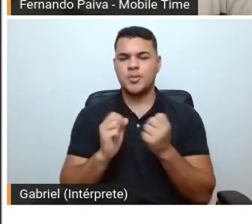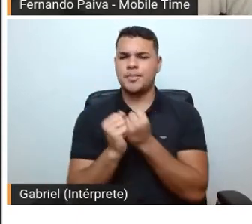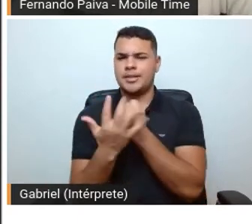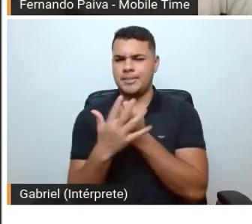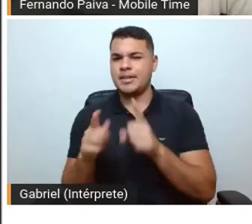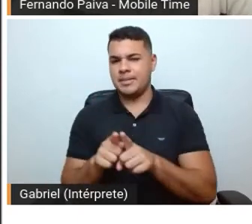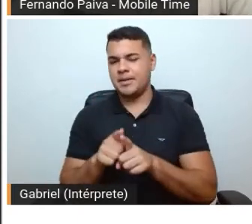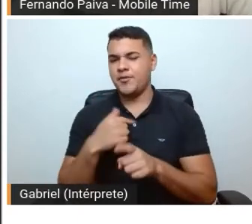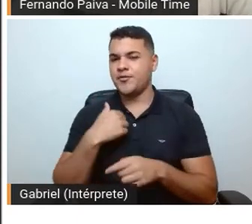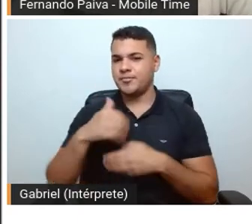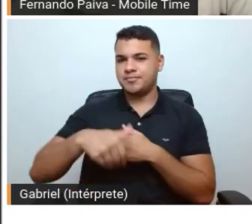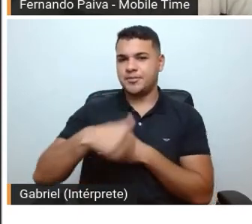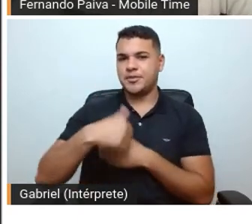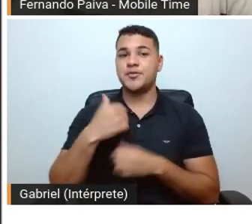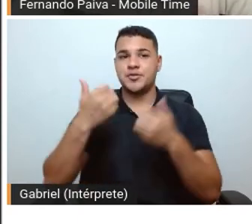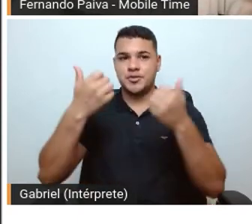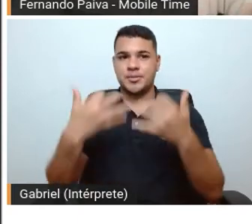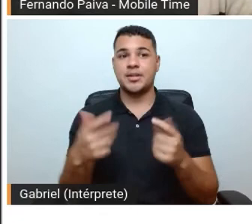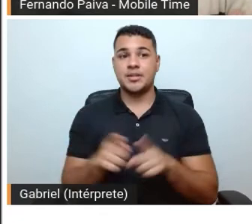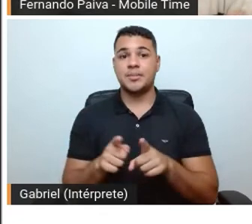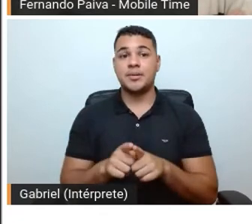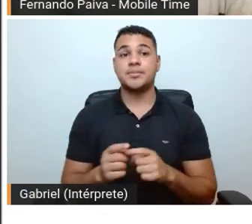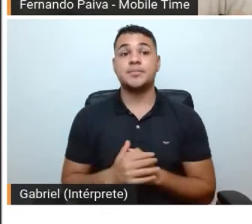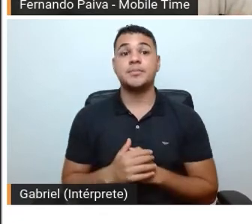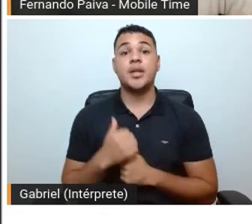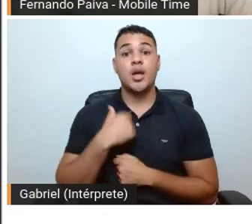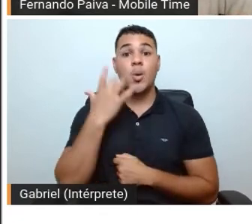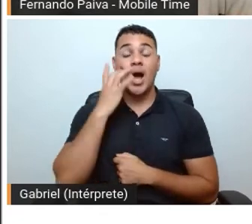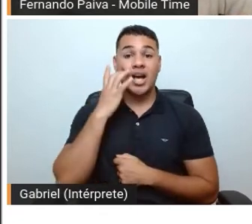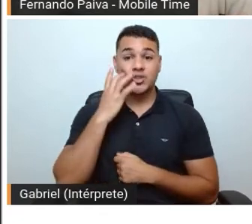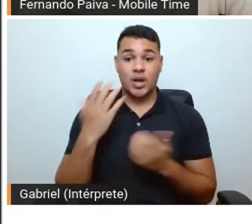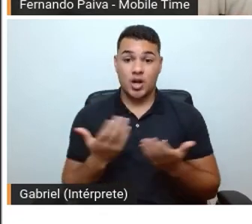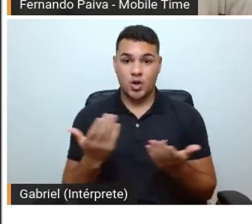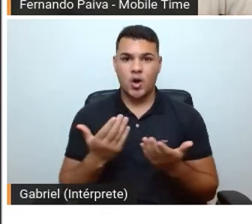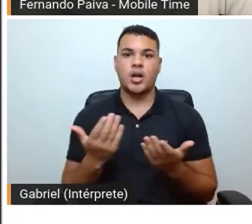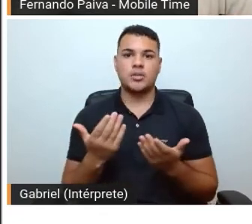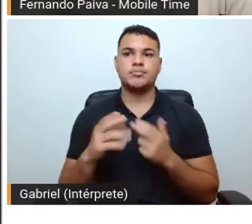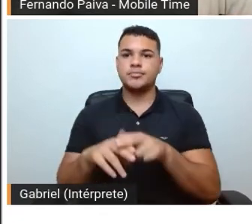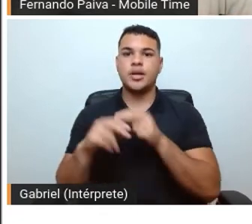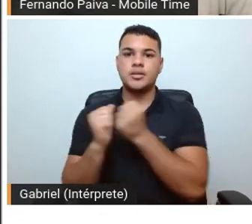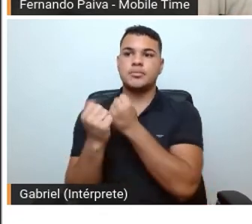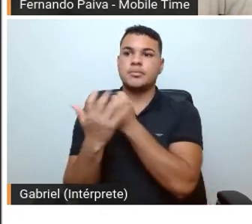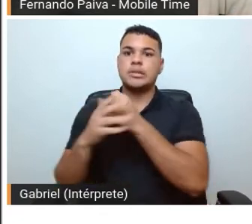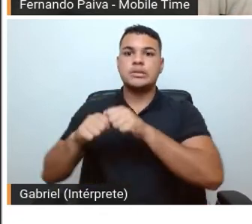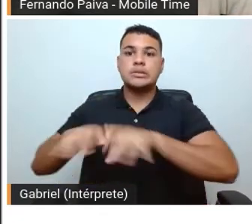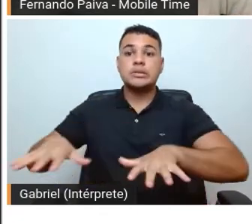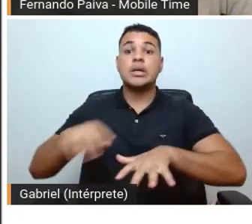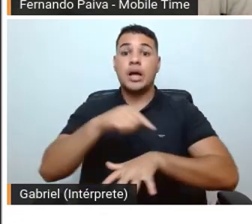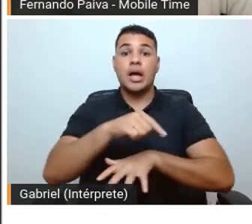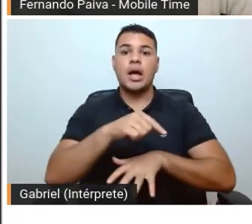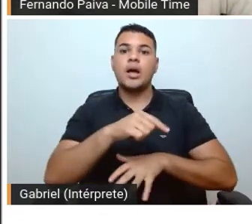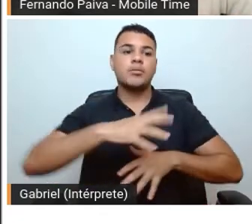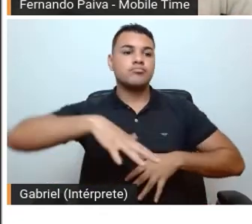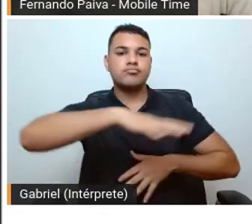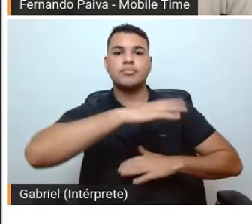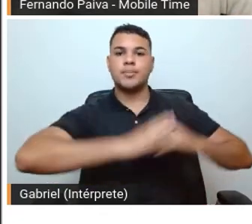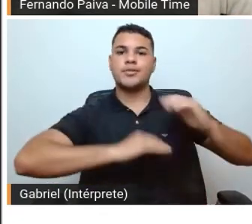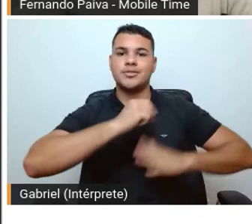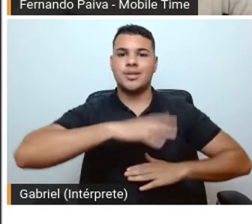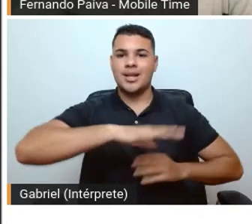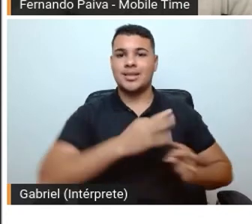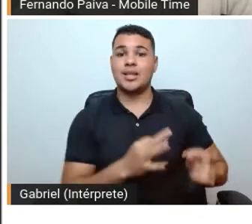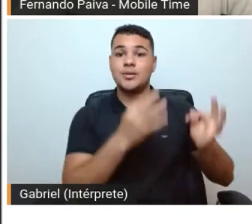tempinho Ah eu acho que quando ele está acelerando adoção de votos né por conta das